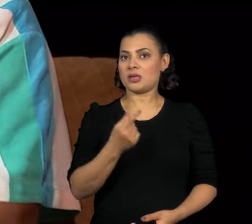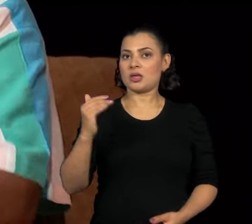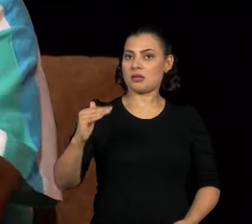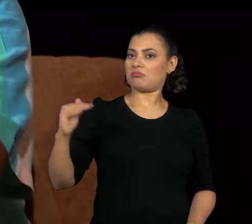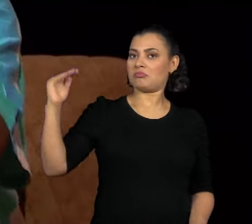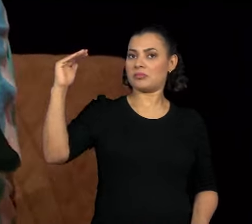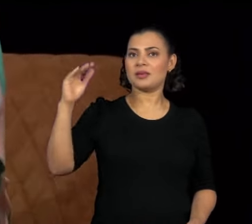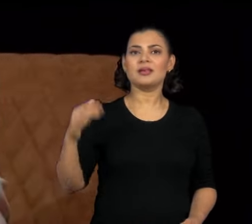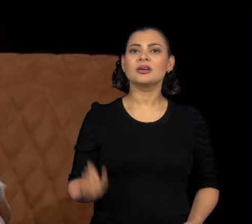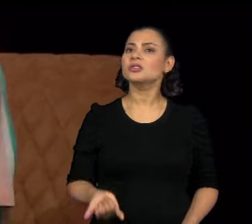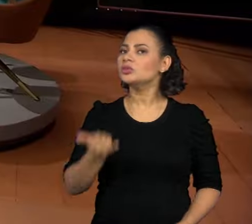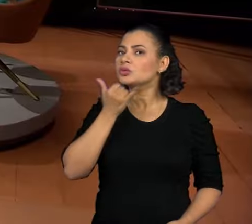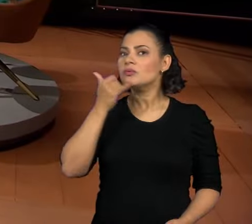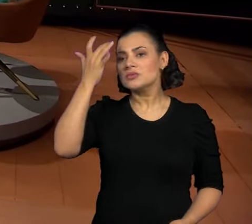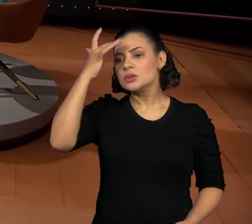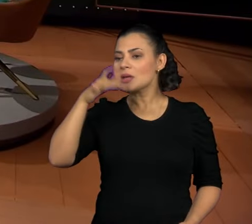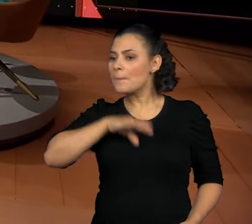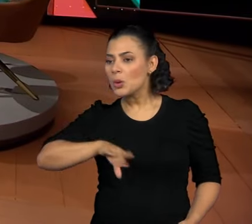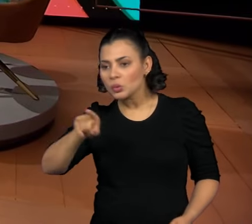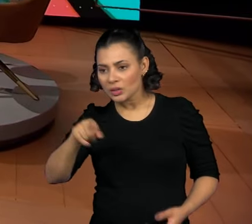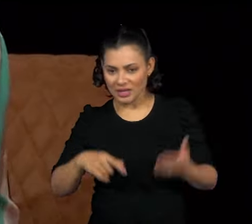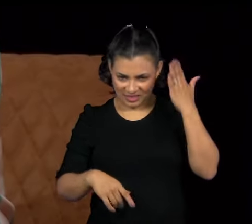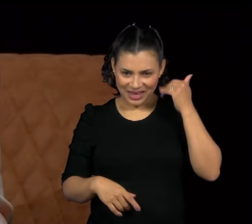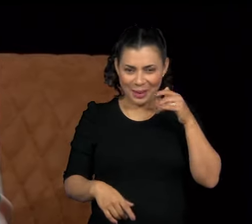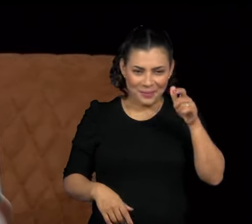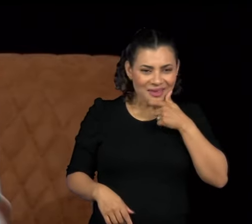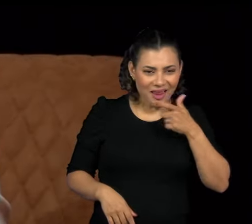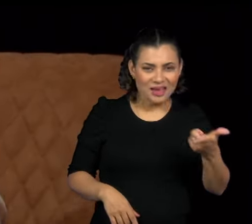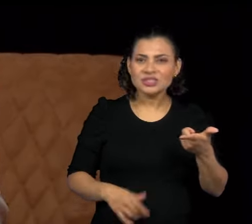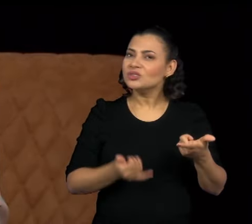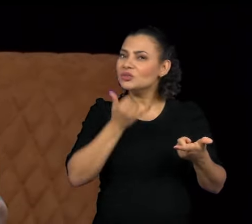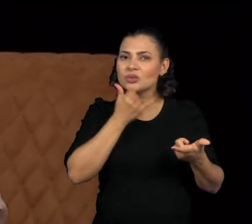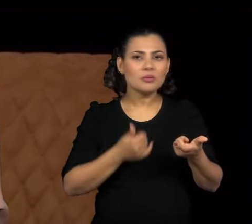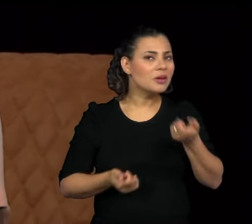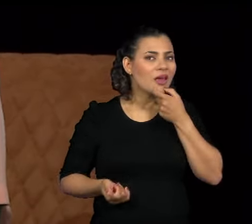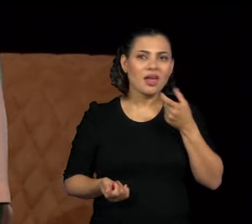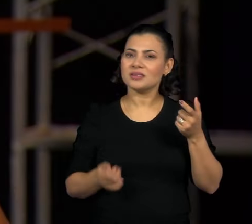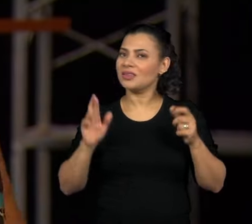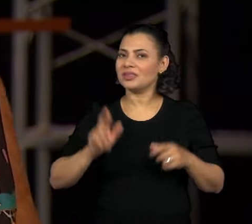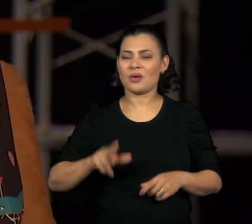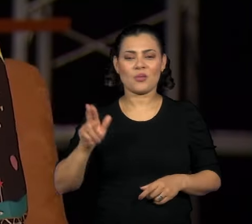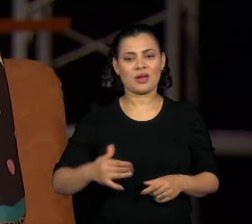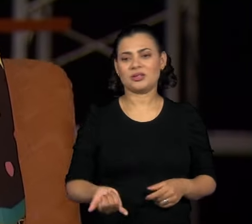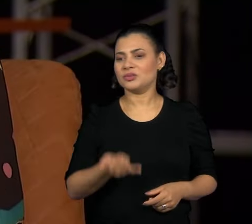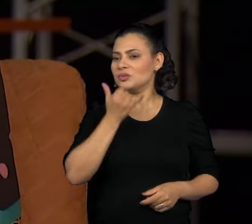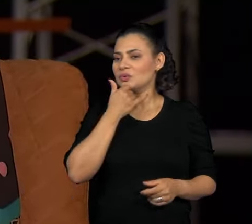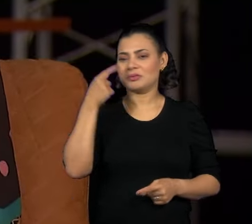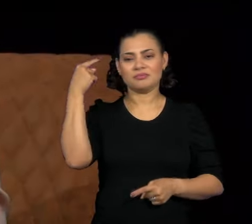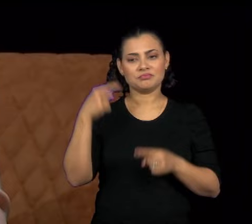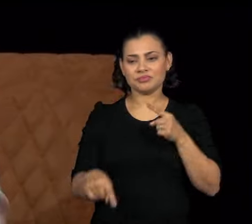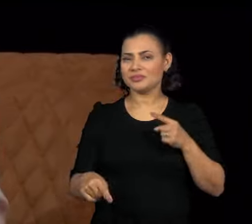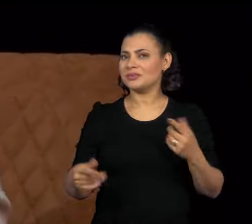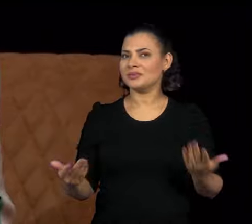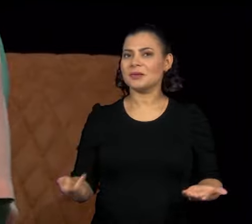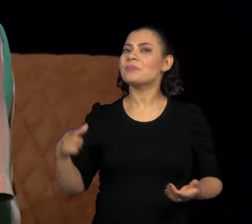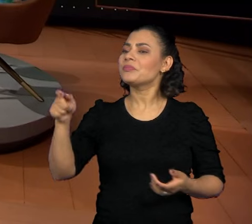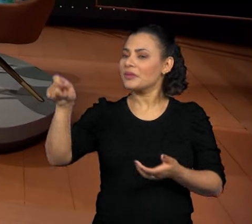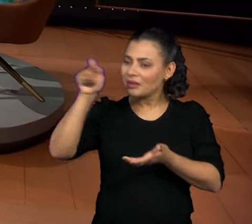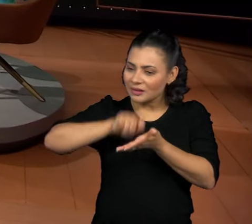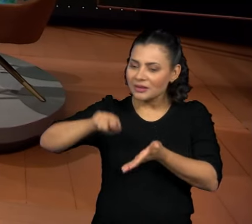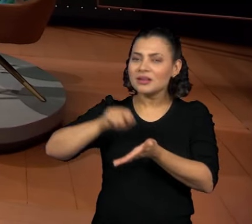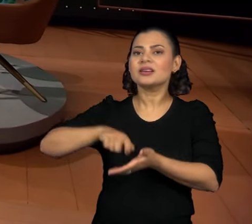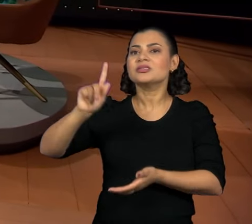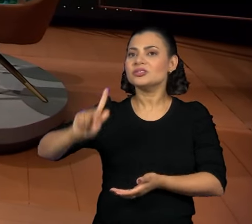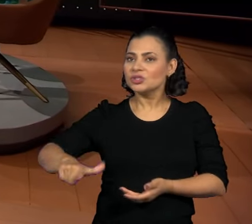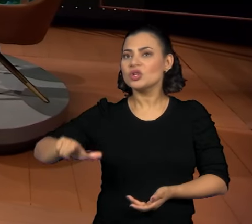Aí falou, Arlindo, tu não sabe nem português, porque isso não é mais, é mas. Aí ele disse, pinta de novo esse negócio todinho, porque está